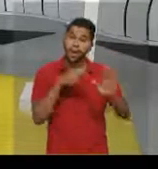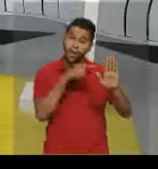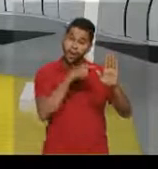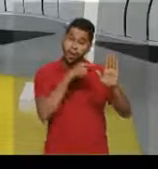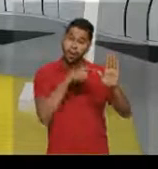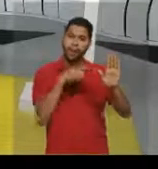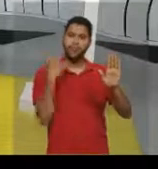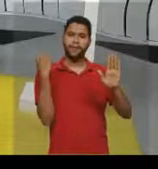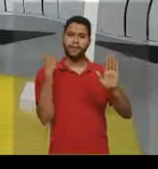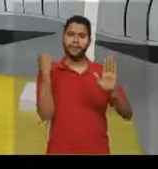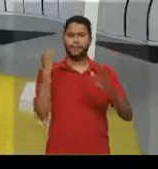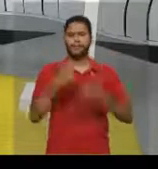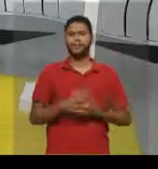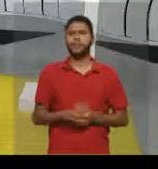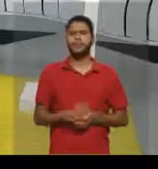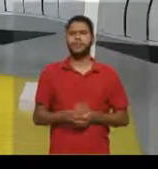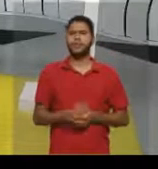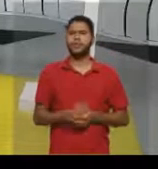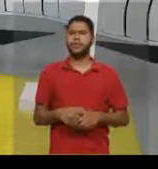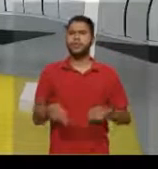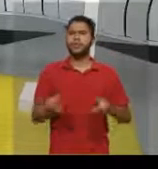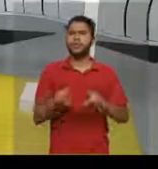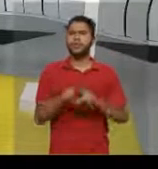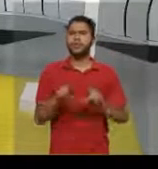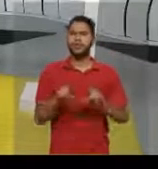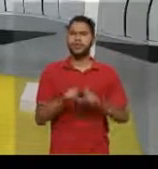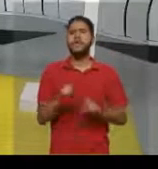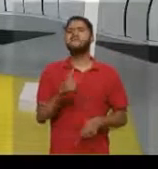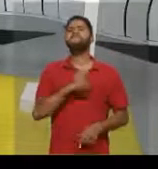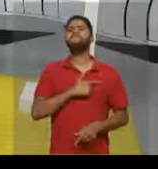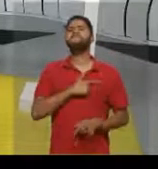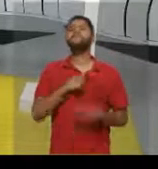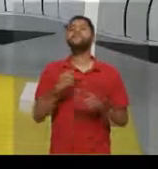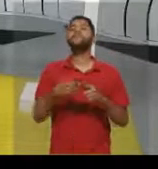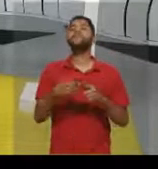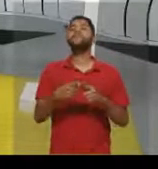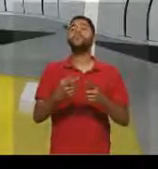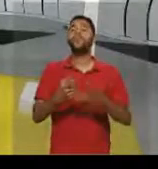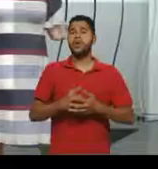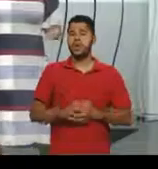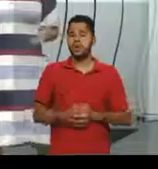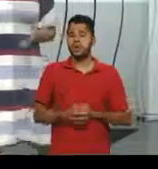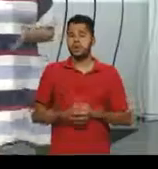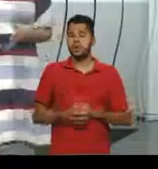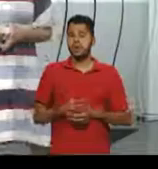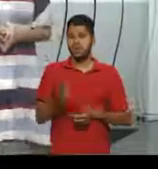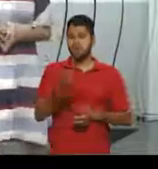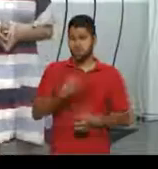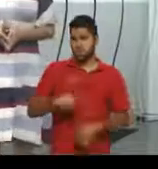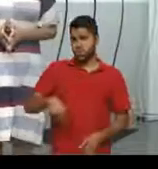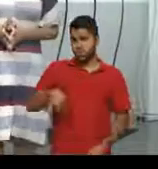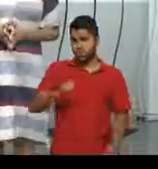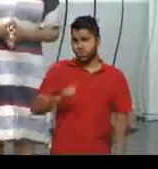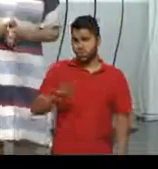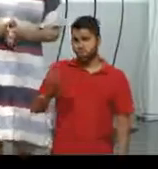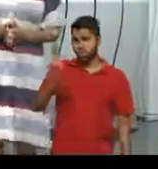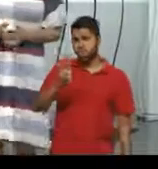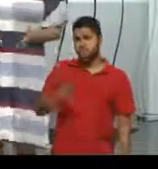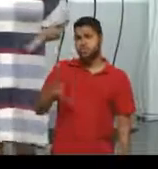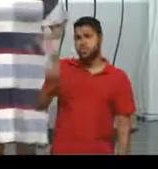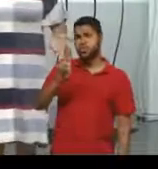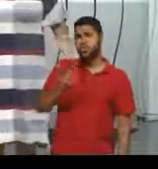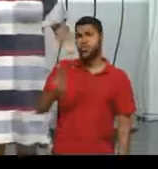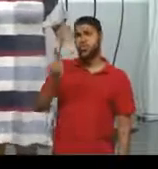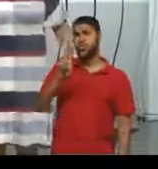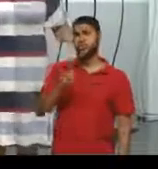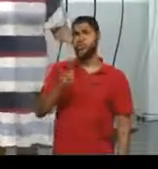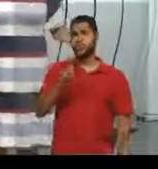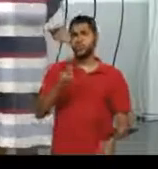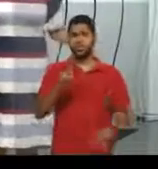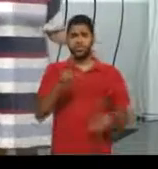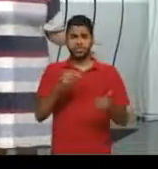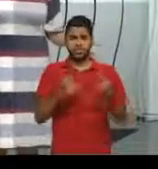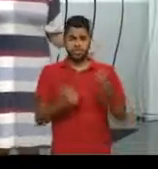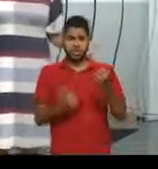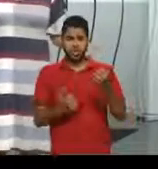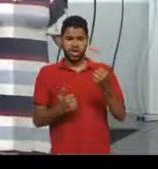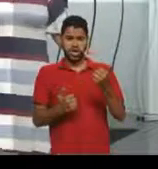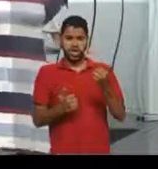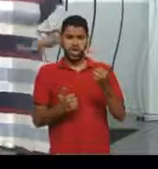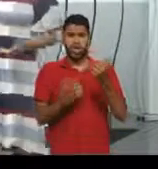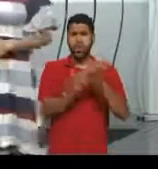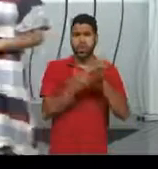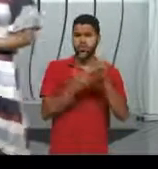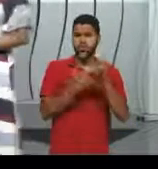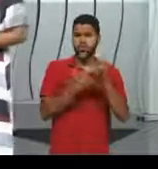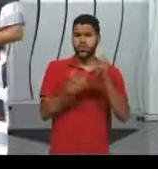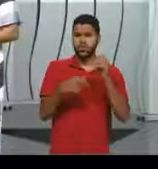importa. E outra coisa, ela é feia por quê? Porque nós utilizamos de recursos do nosso dia a